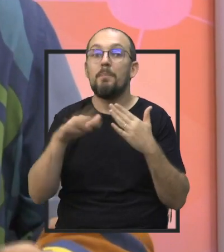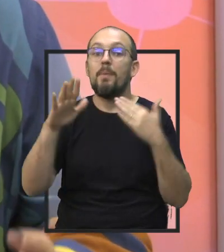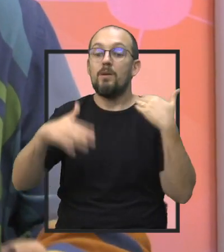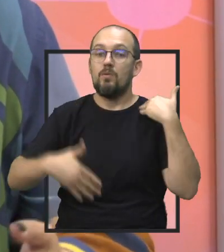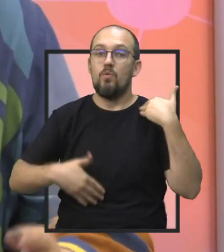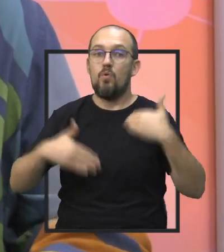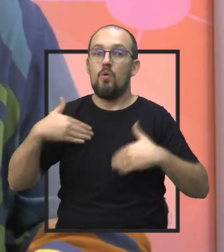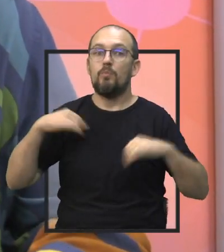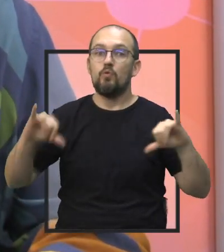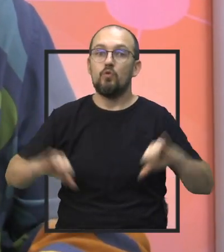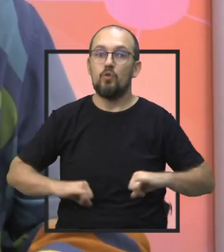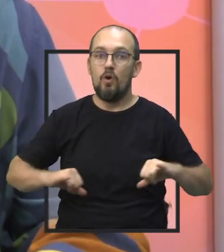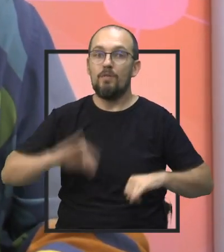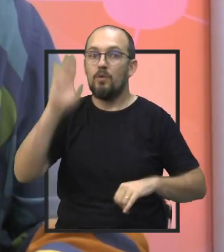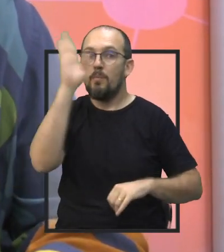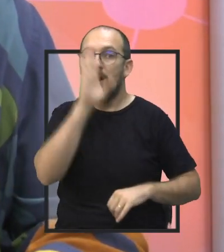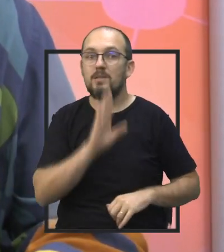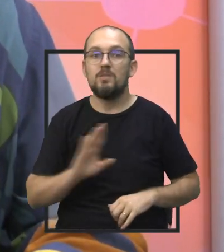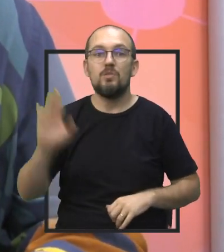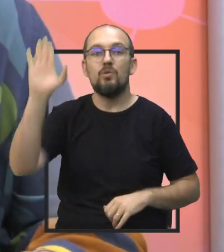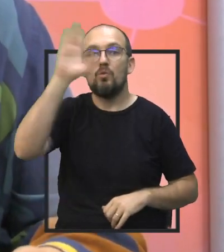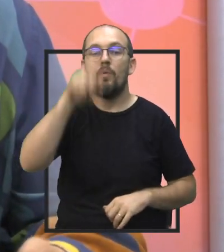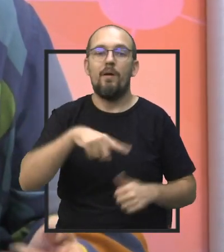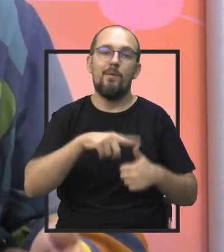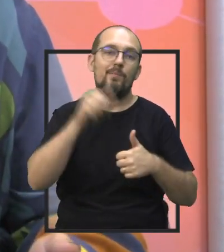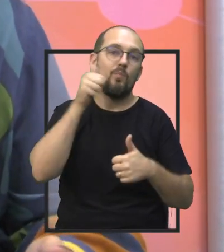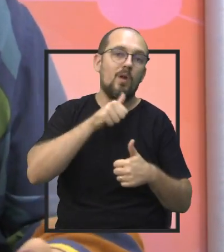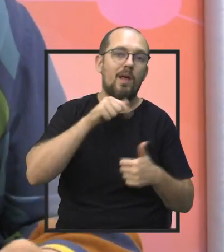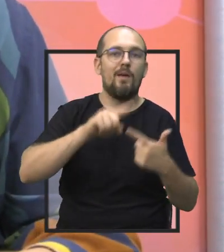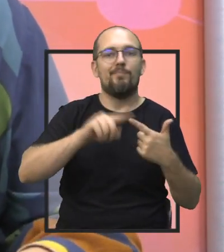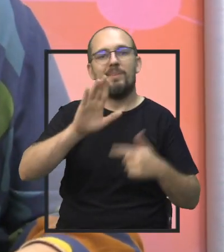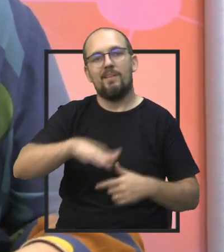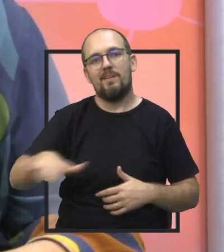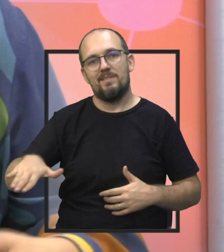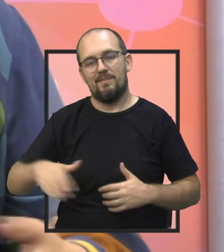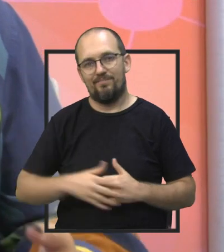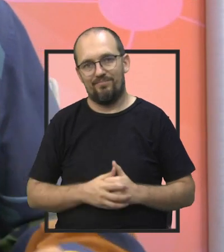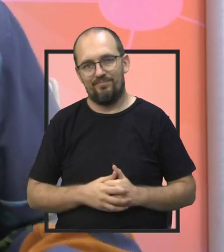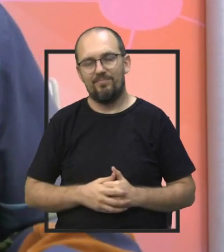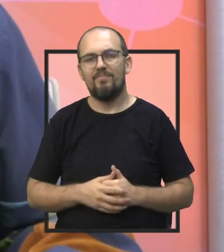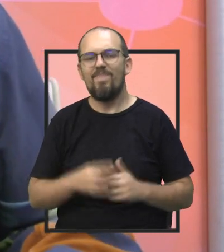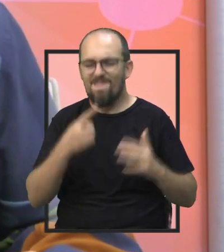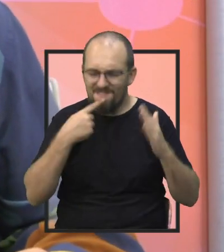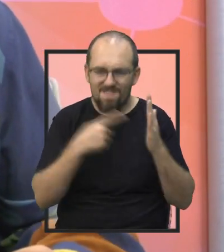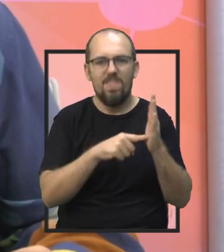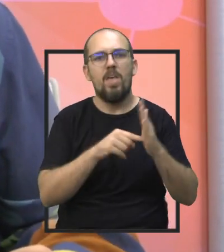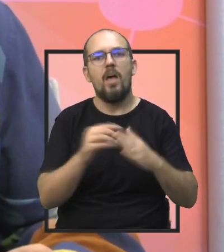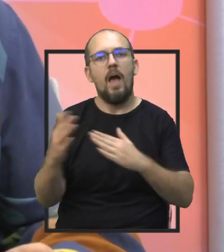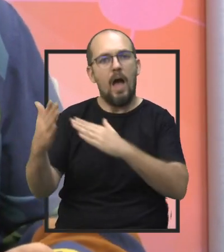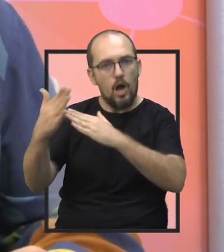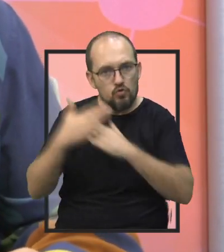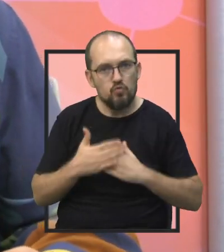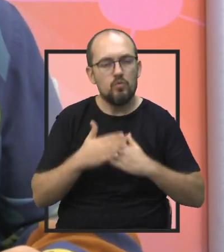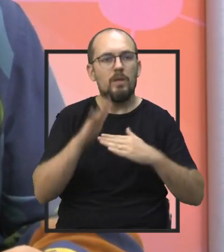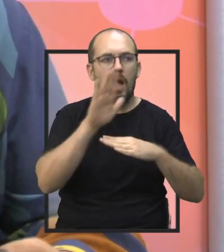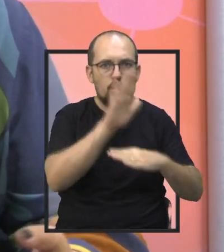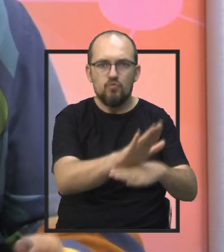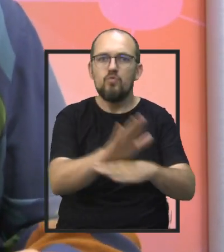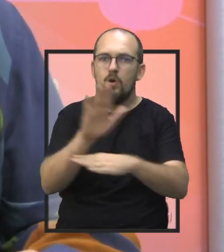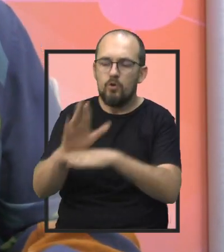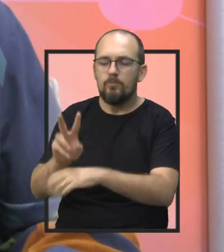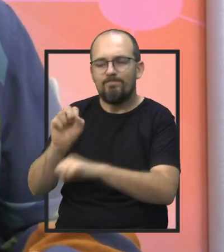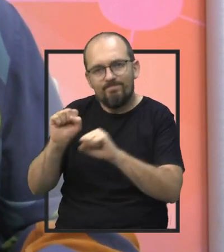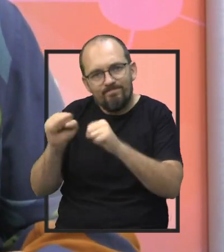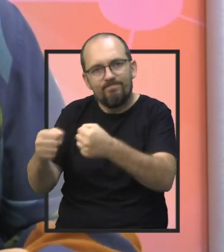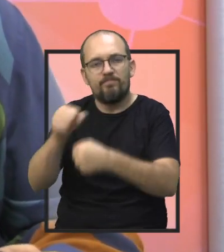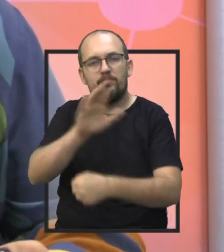que mais sofrem violência no Brasil. Né, e fazer as denúncias, buscar ajuda, né, é importante